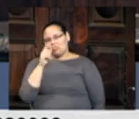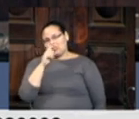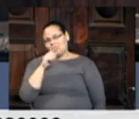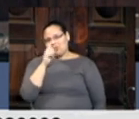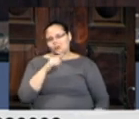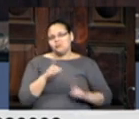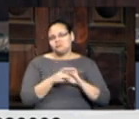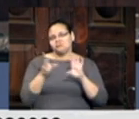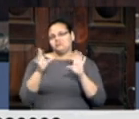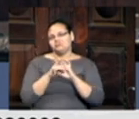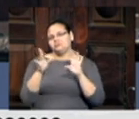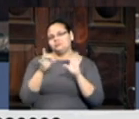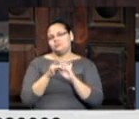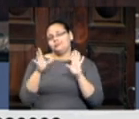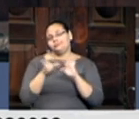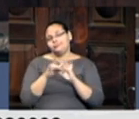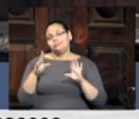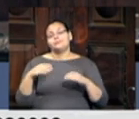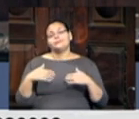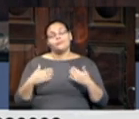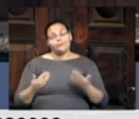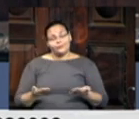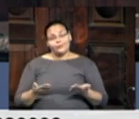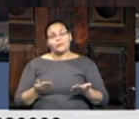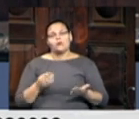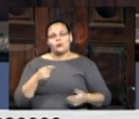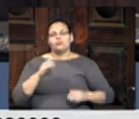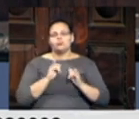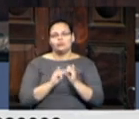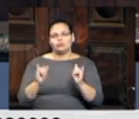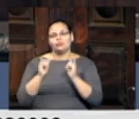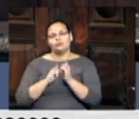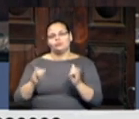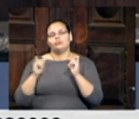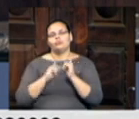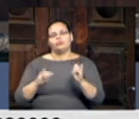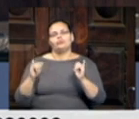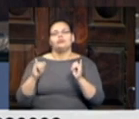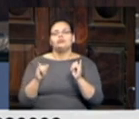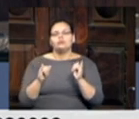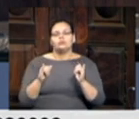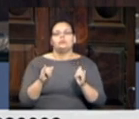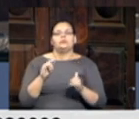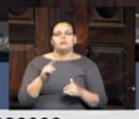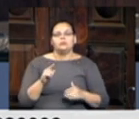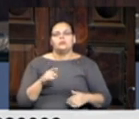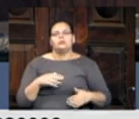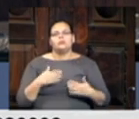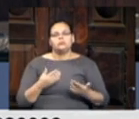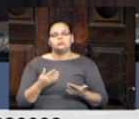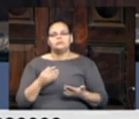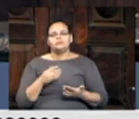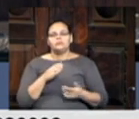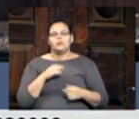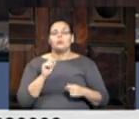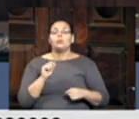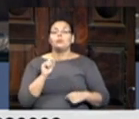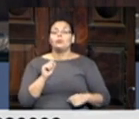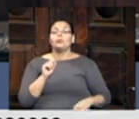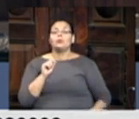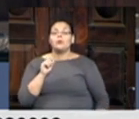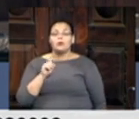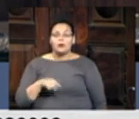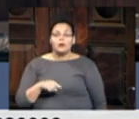permitindo-se tudo. E olha que as notícias de boca miúda é de que